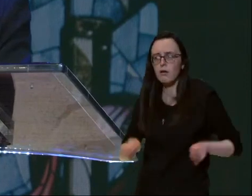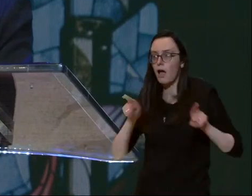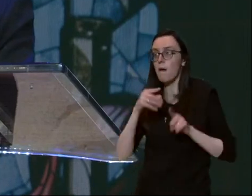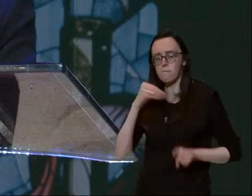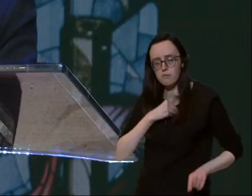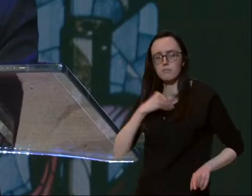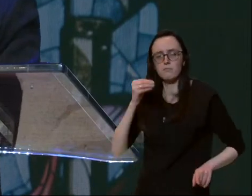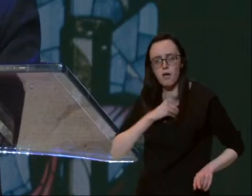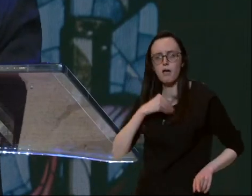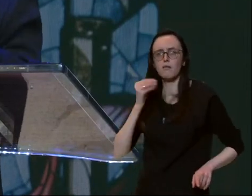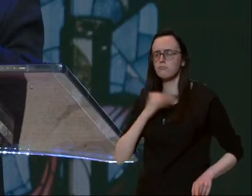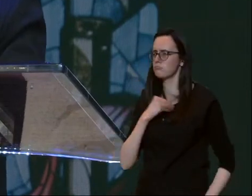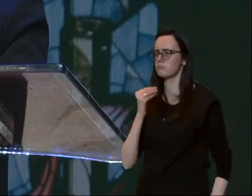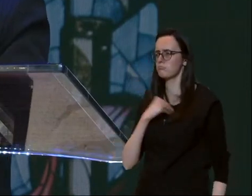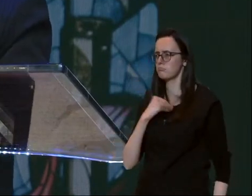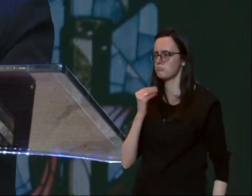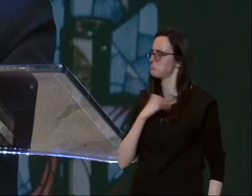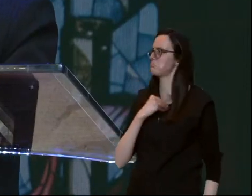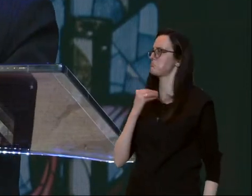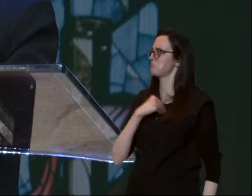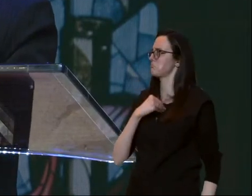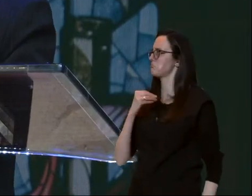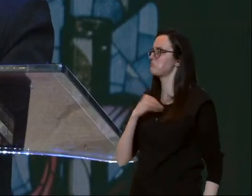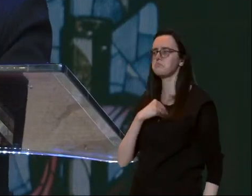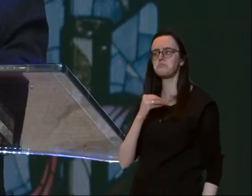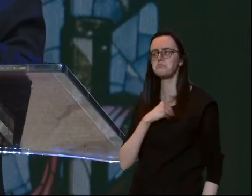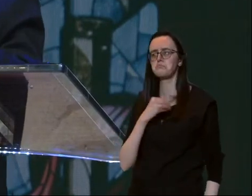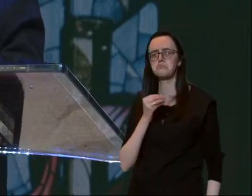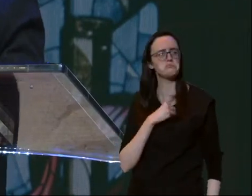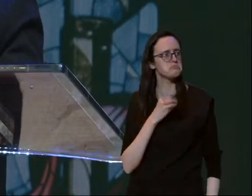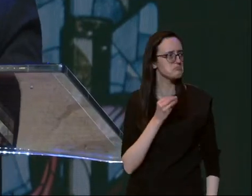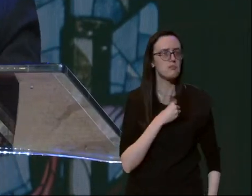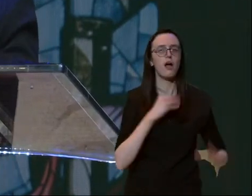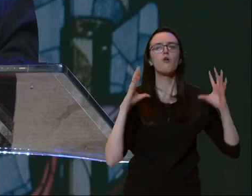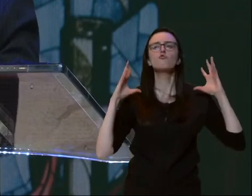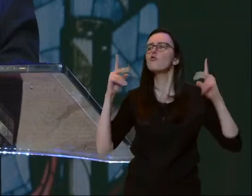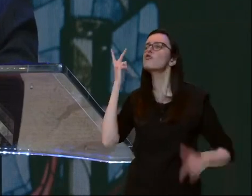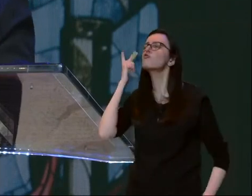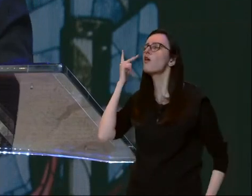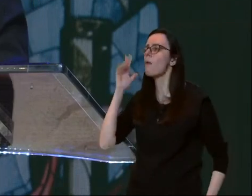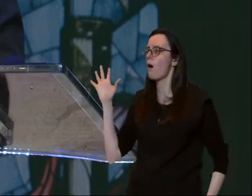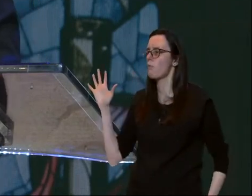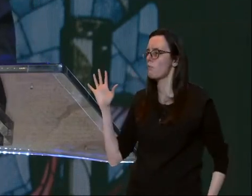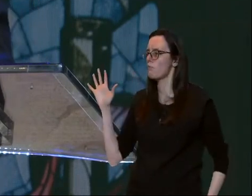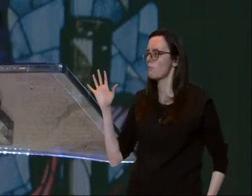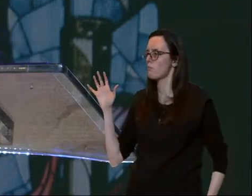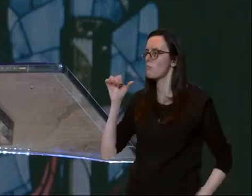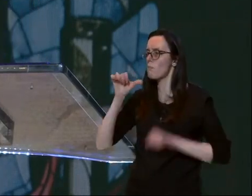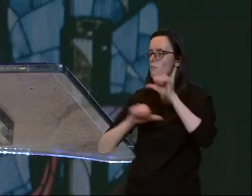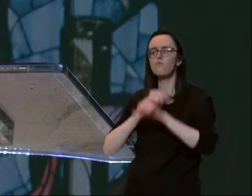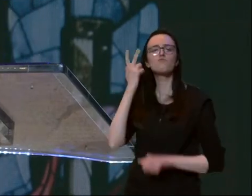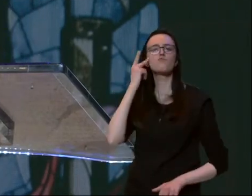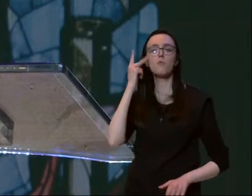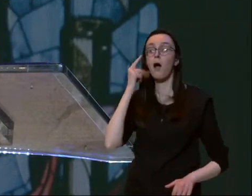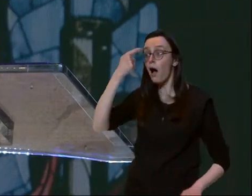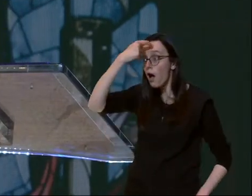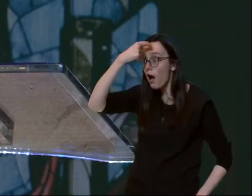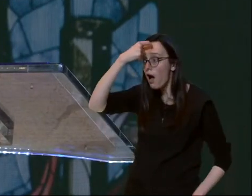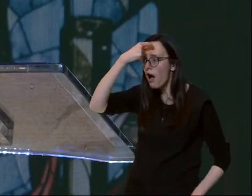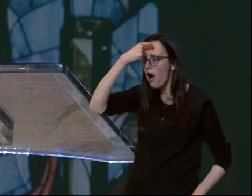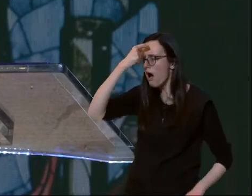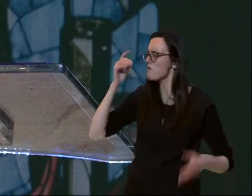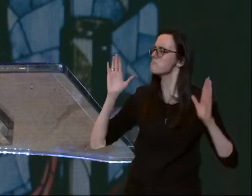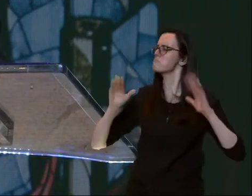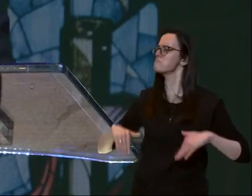constante, onde de tanto pecar, tudo já se tornou normal. A consciência